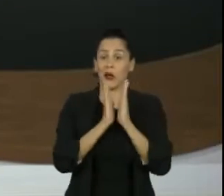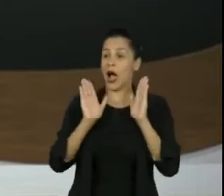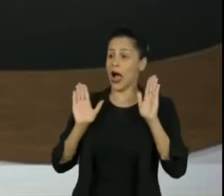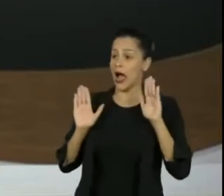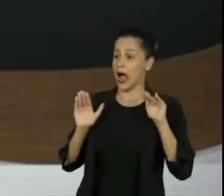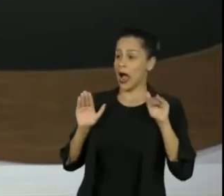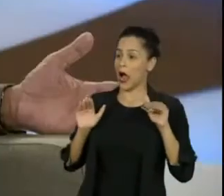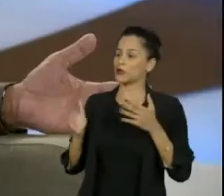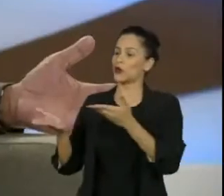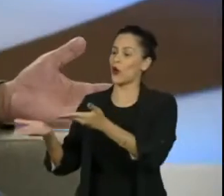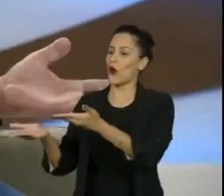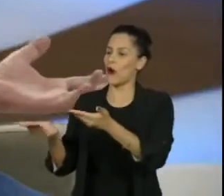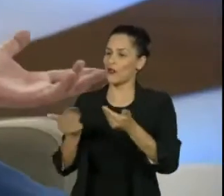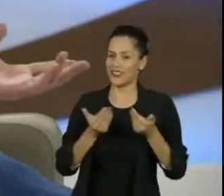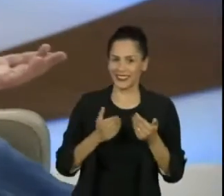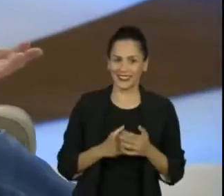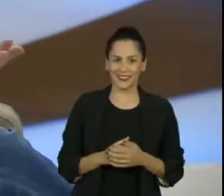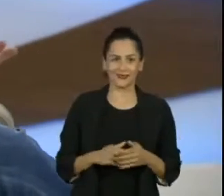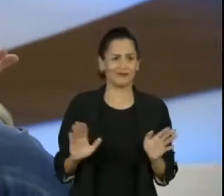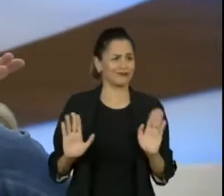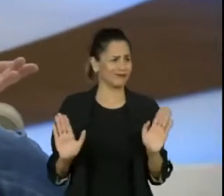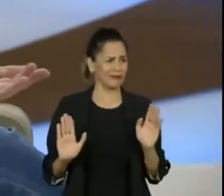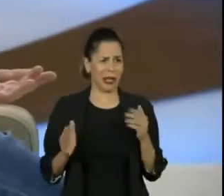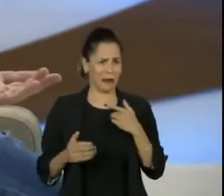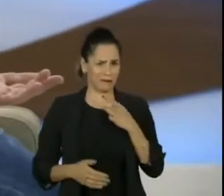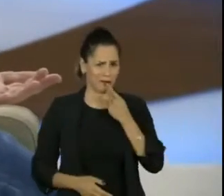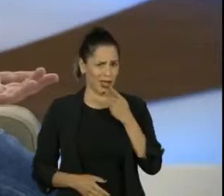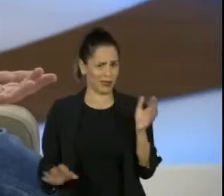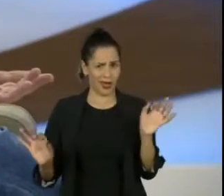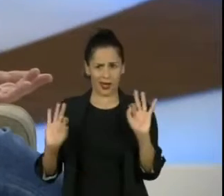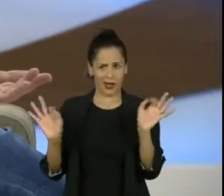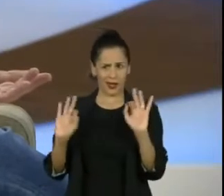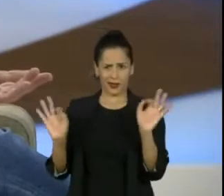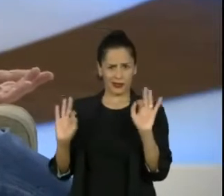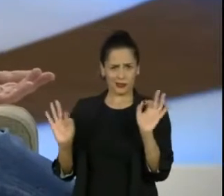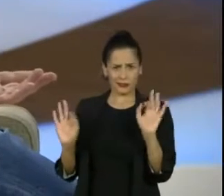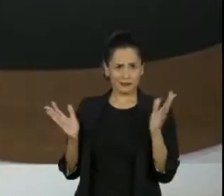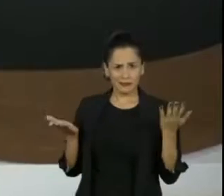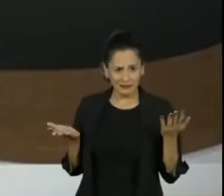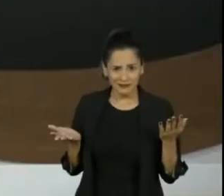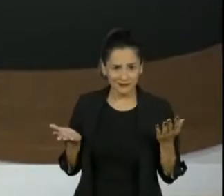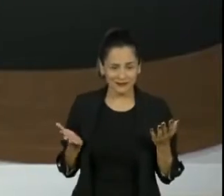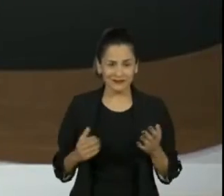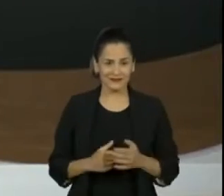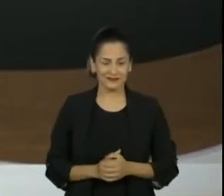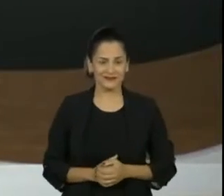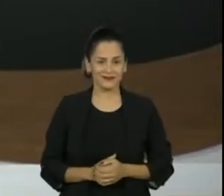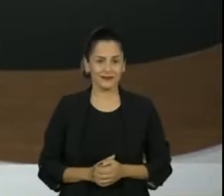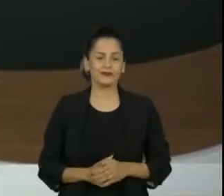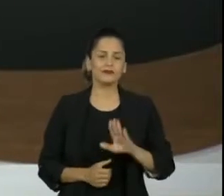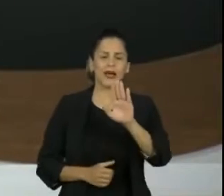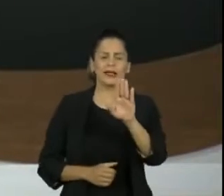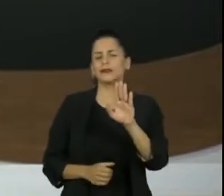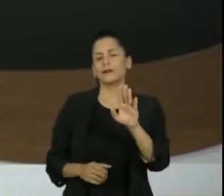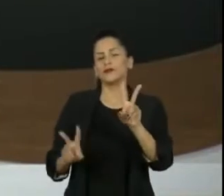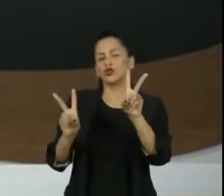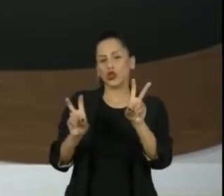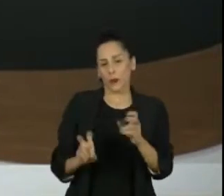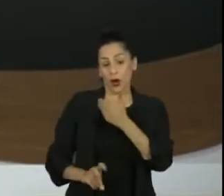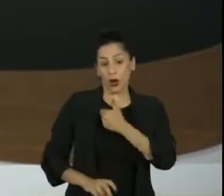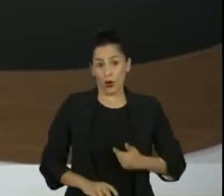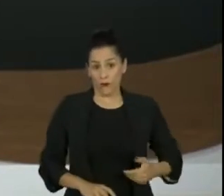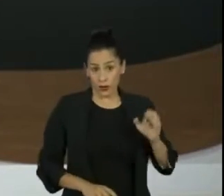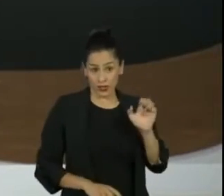Eu não coloquei isso em pauta, não. Eu não coloquei isso em pauta, não. O prefeito, em relação ao governo do Estado, porque analisando aí